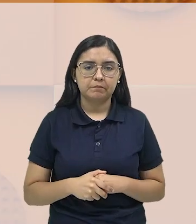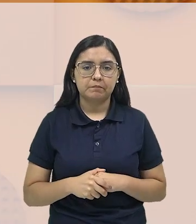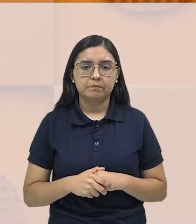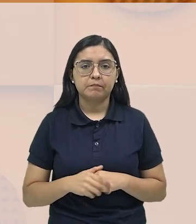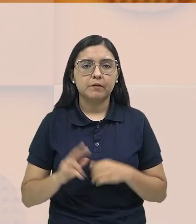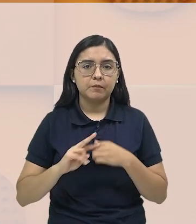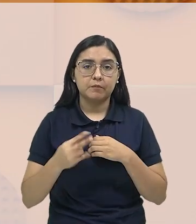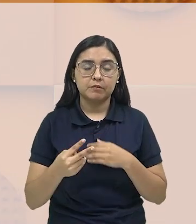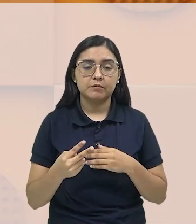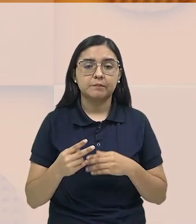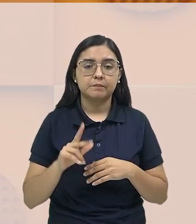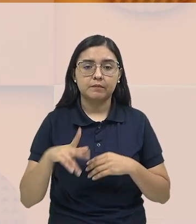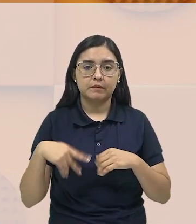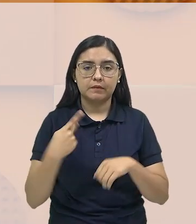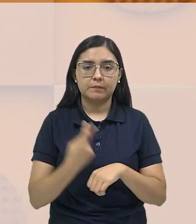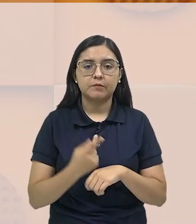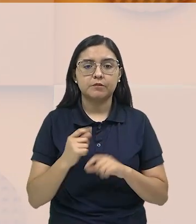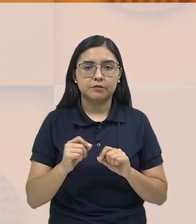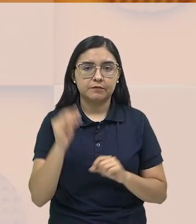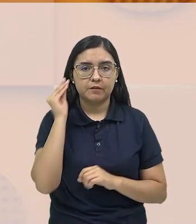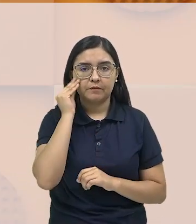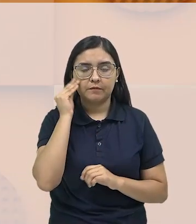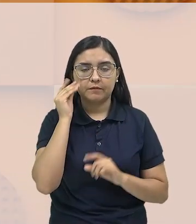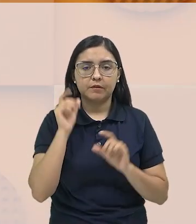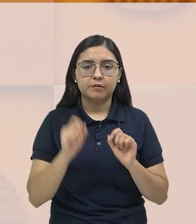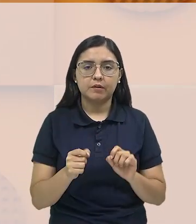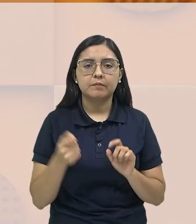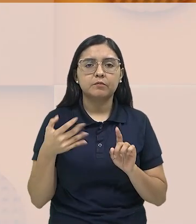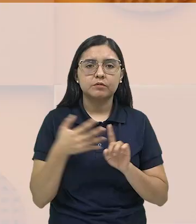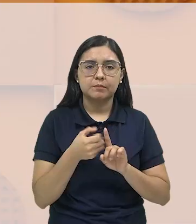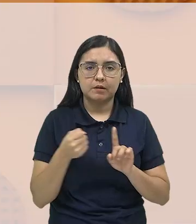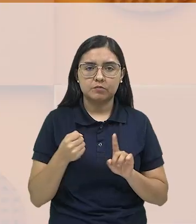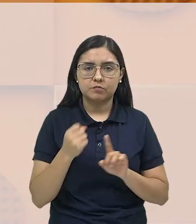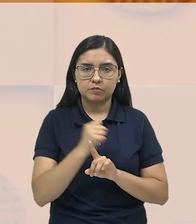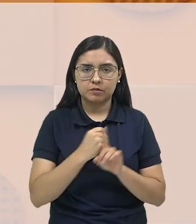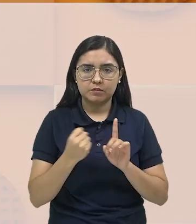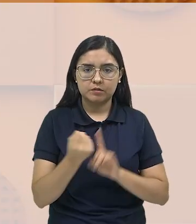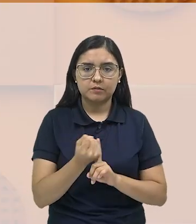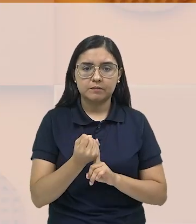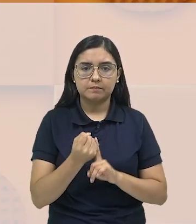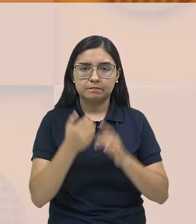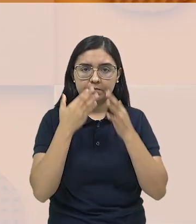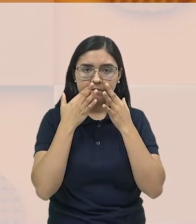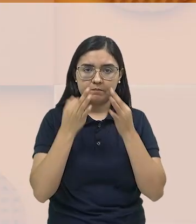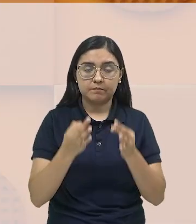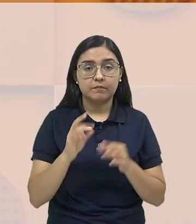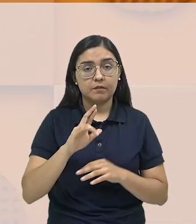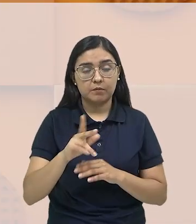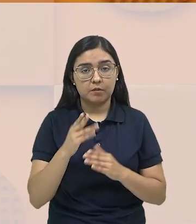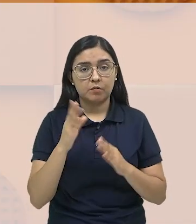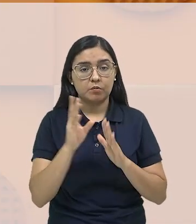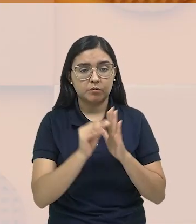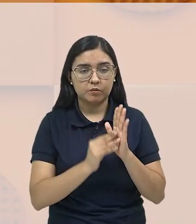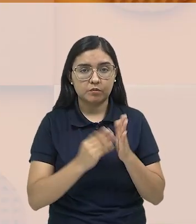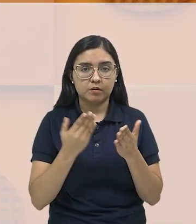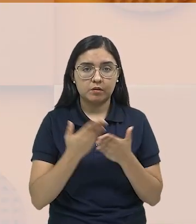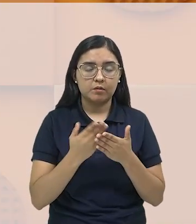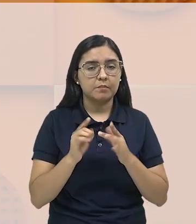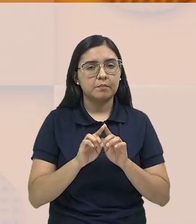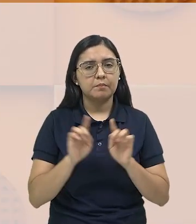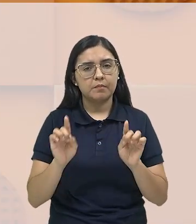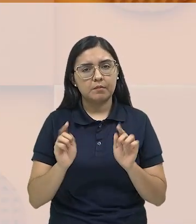Por mais que daqui a pouco a gente vá ver os impactos sociais, tá? Eu queria chamar a atenção para vocês. Não é o conteúdo da aula, necessariamente,